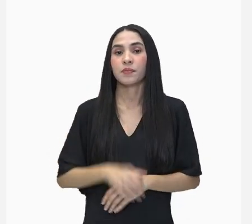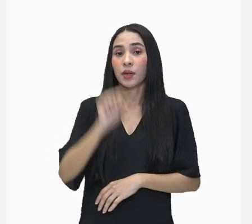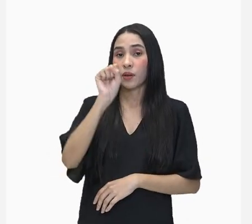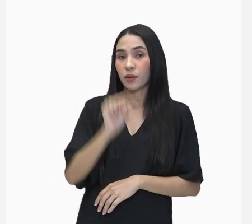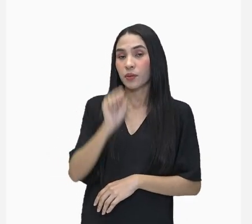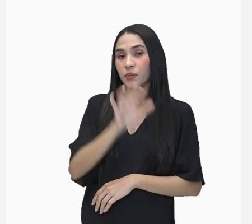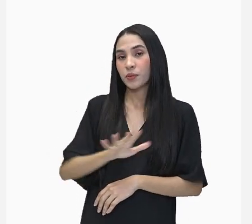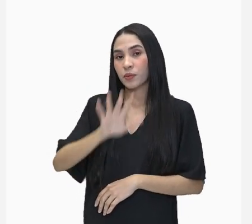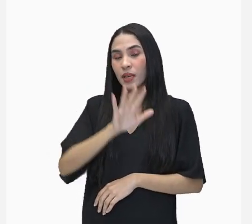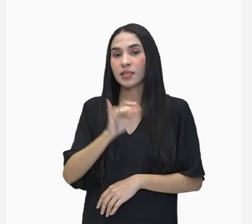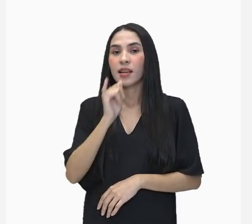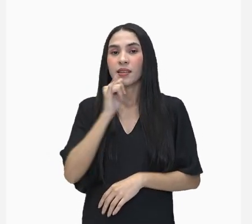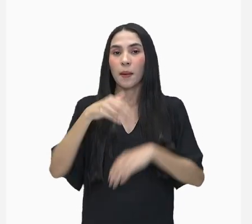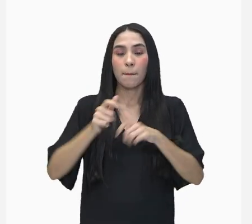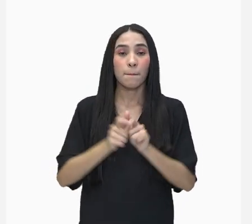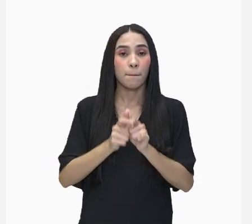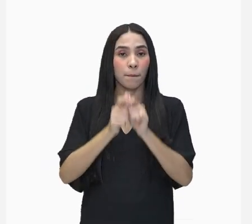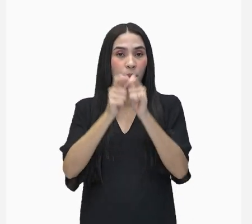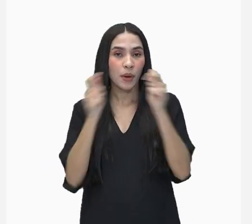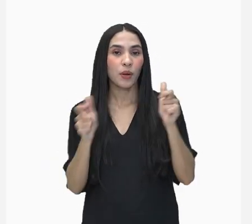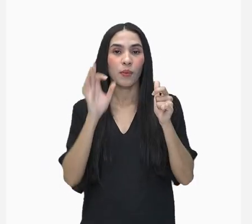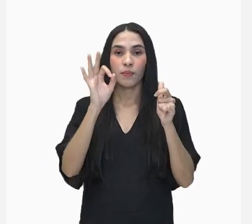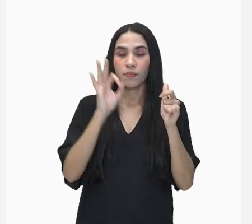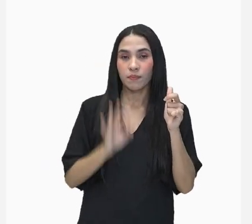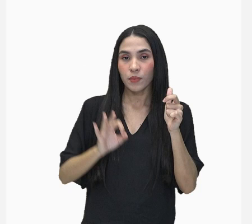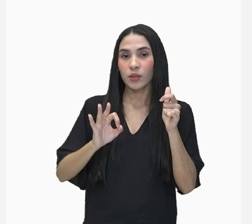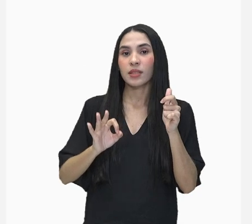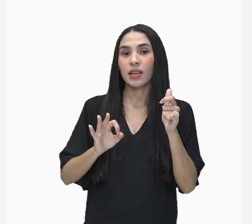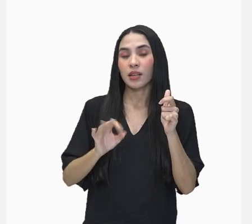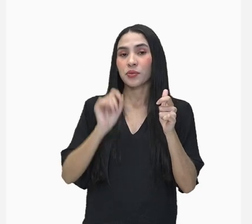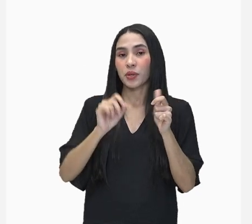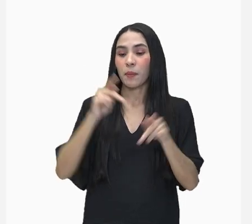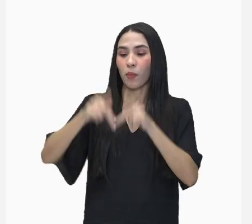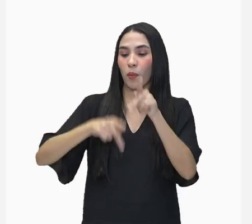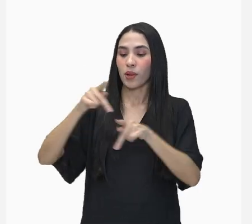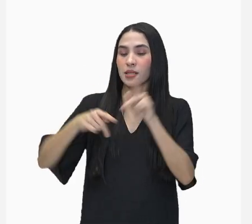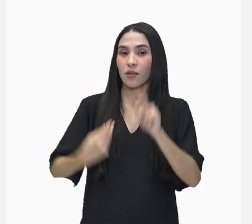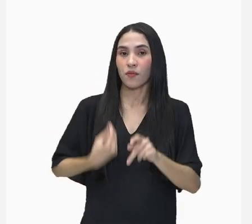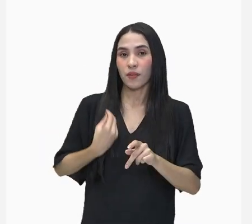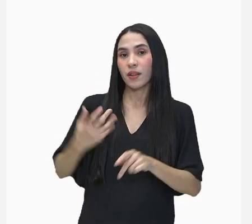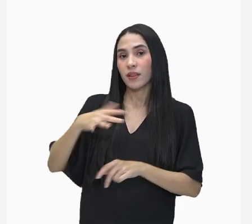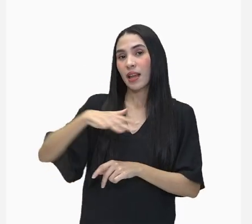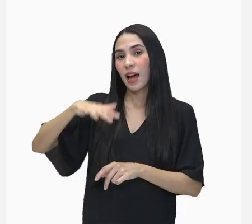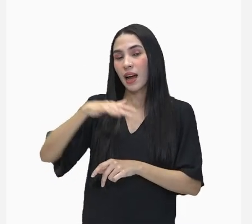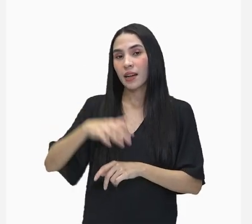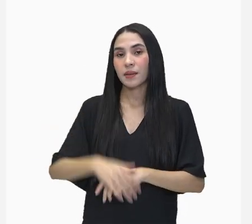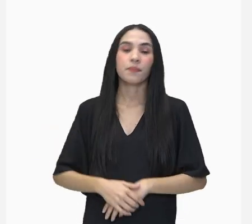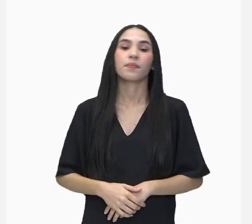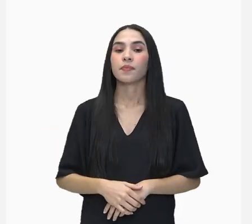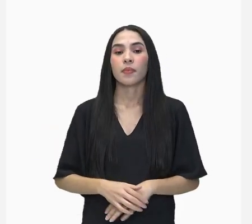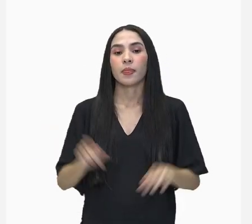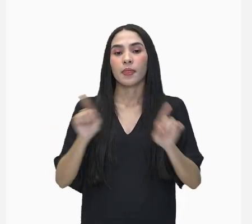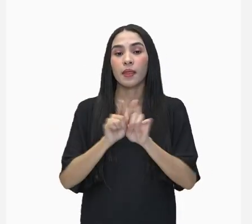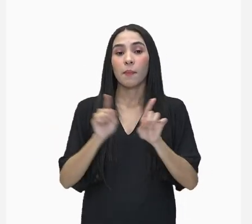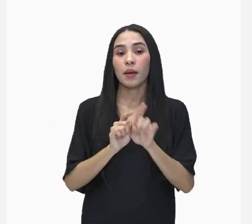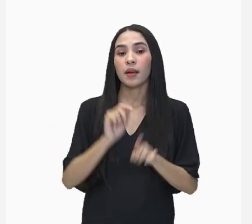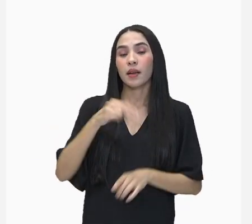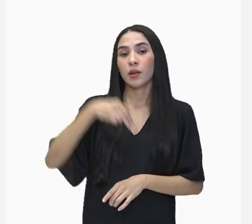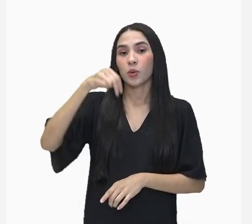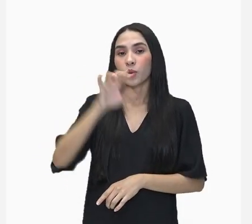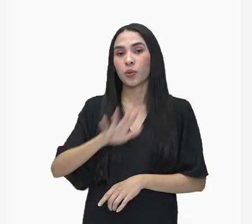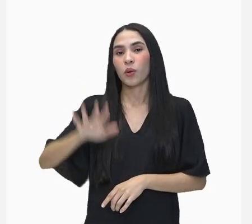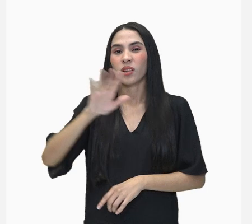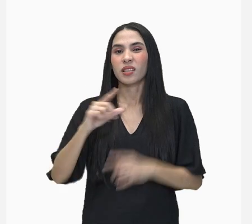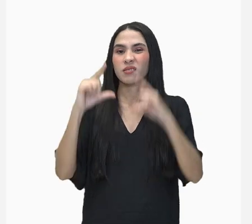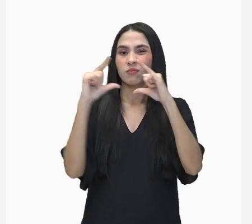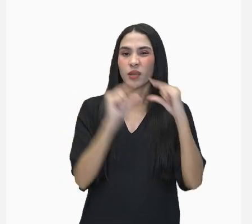a região aí com maior porcentagem de população vivendo na área urbana, e a região nordeste com a menor